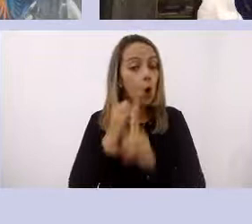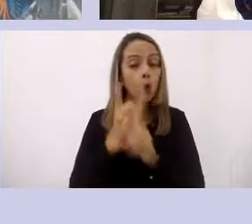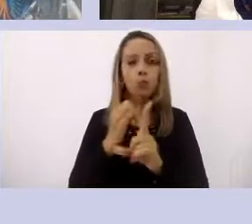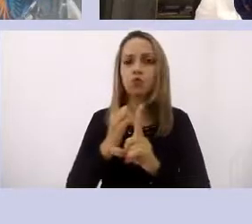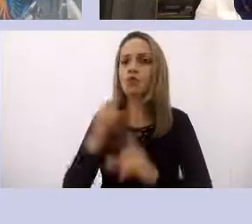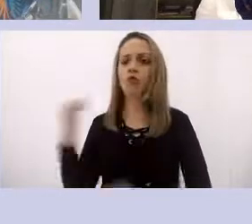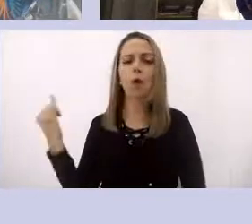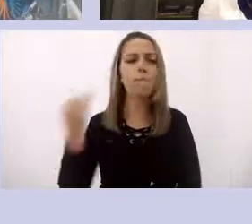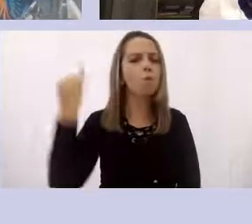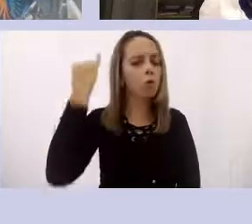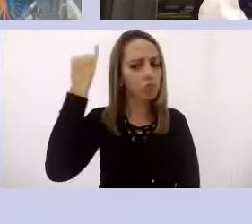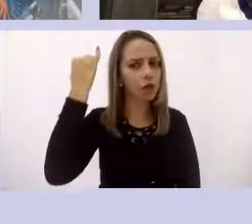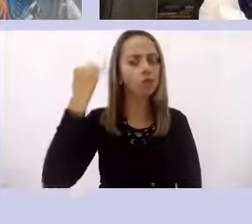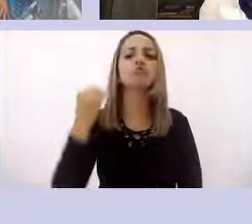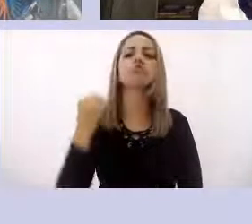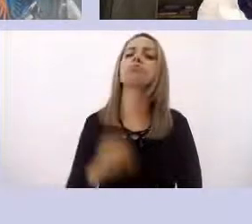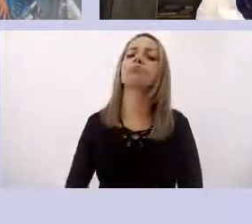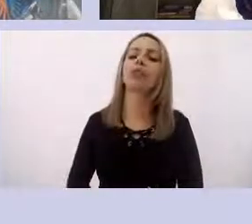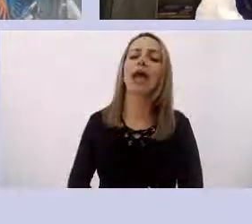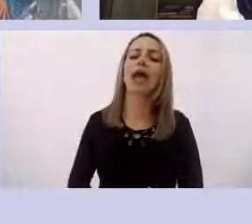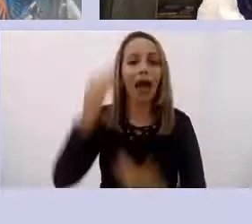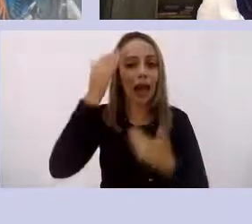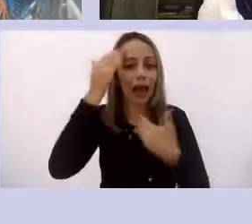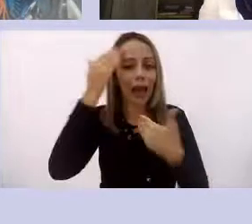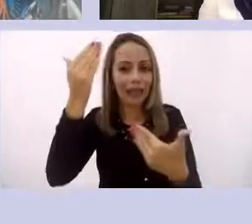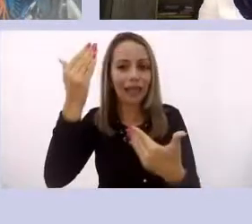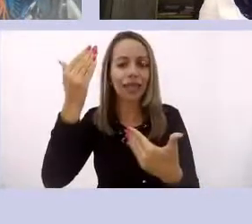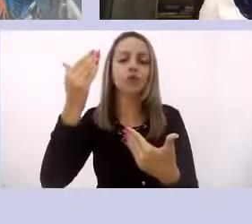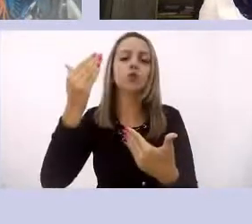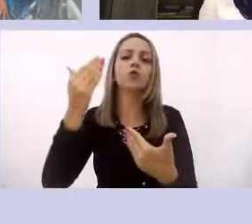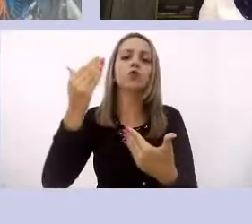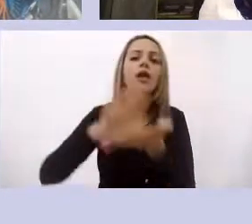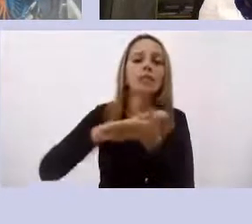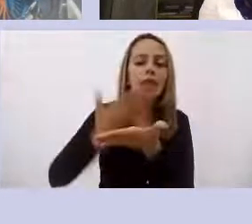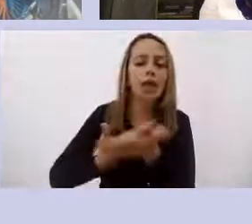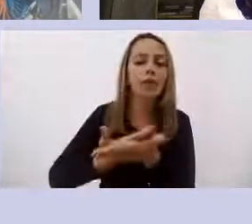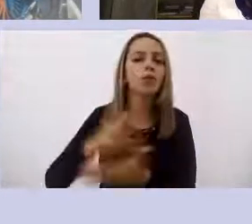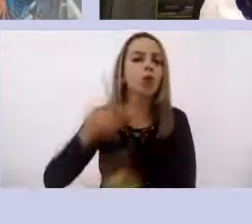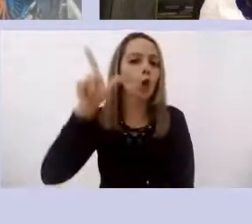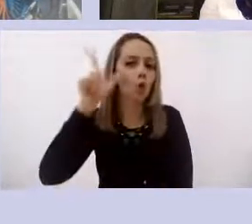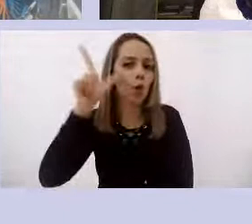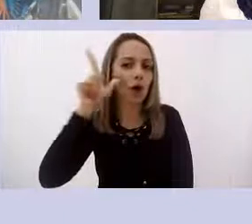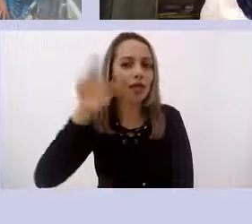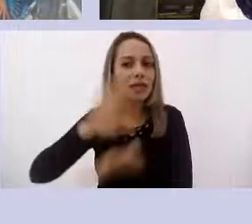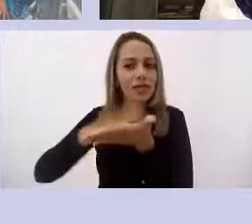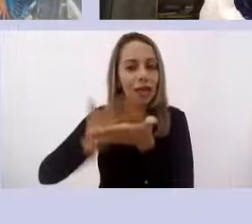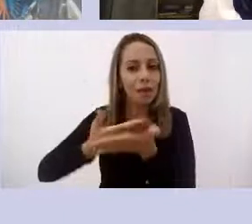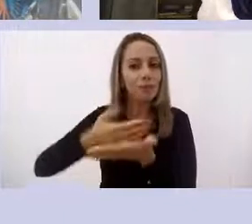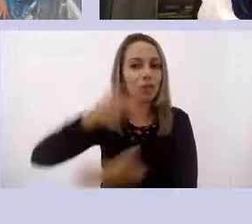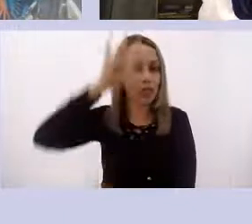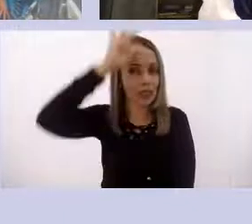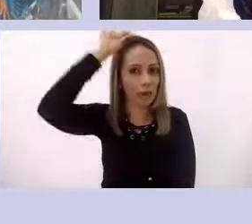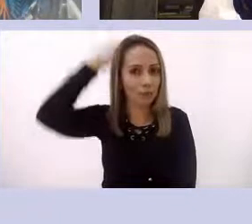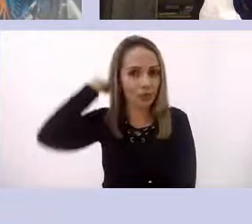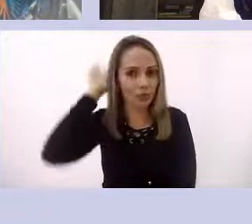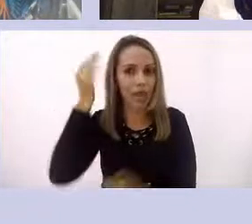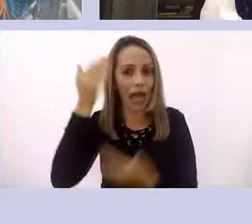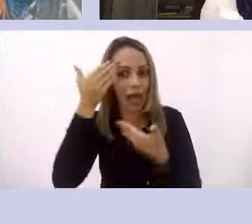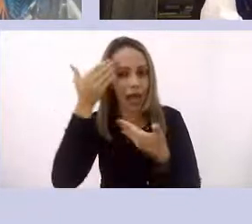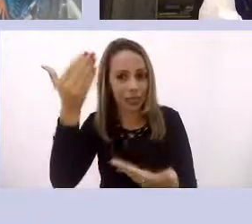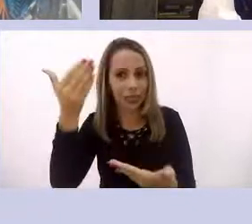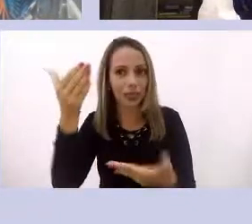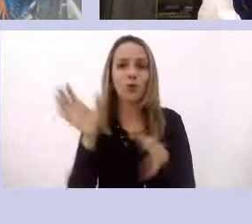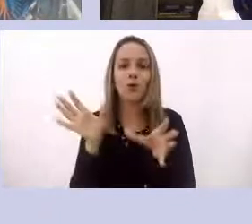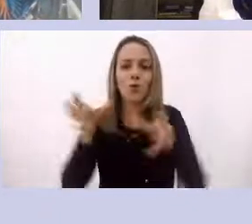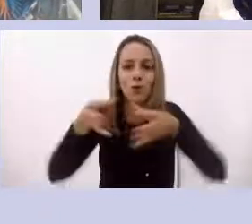As intérpretes Luana e Tamires. Agradeço a equipe técnica Luana, porque tem mais